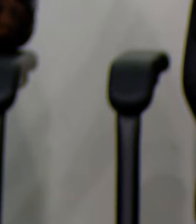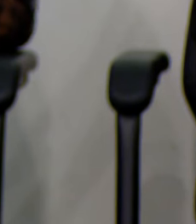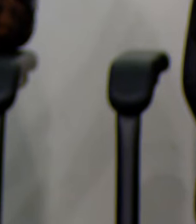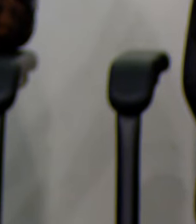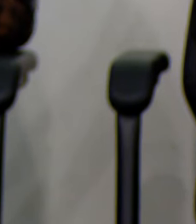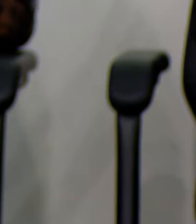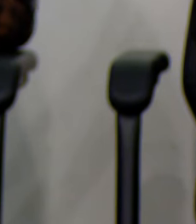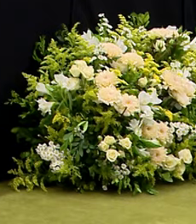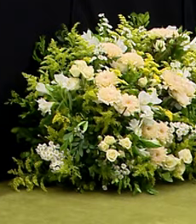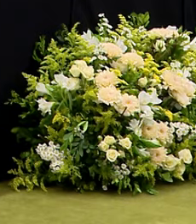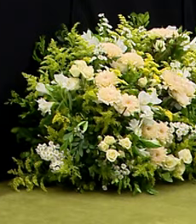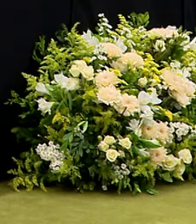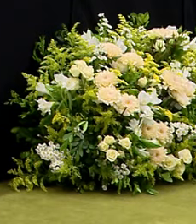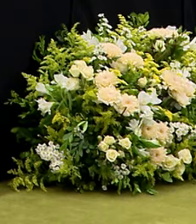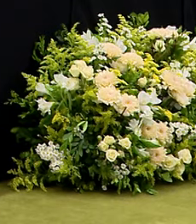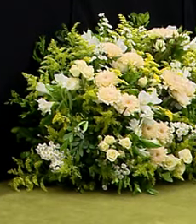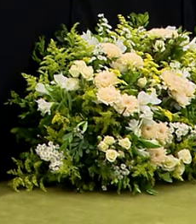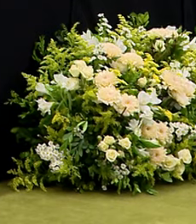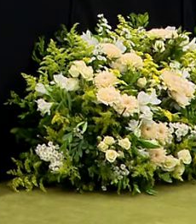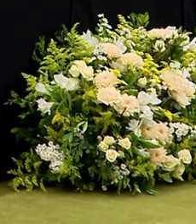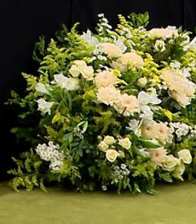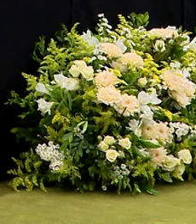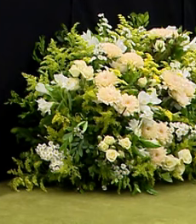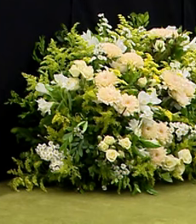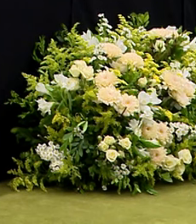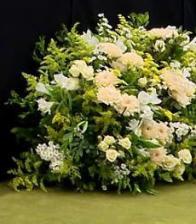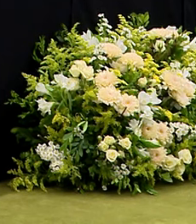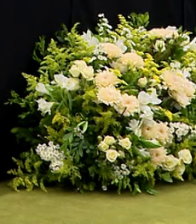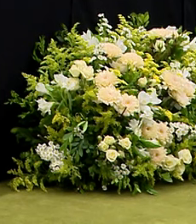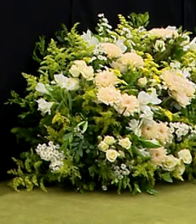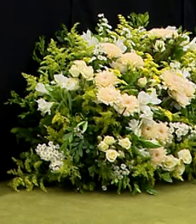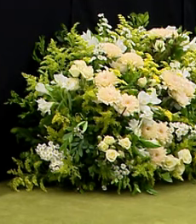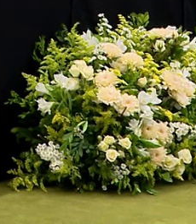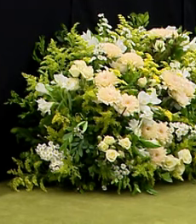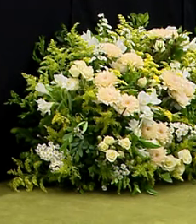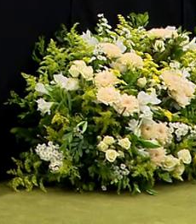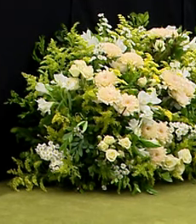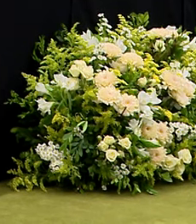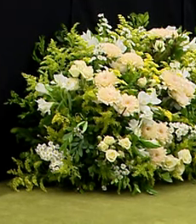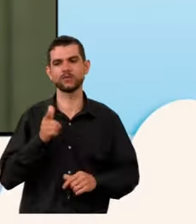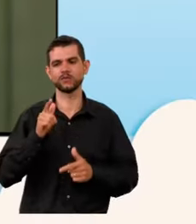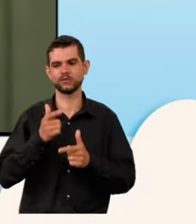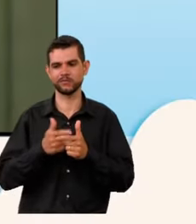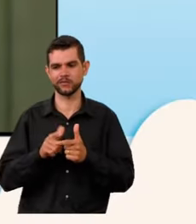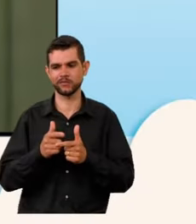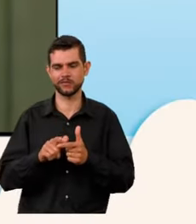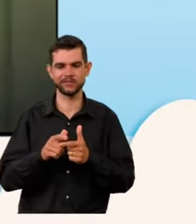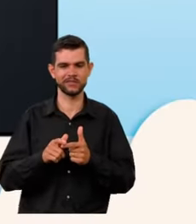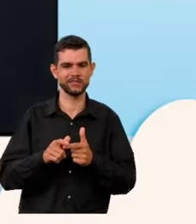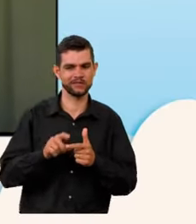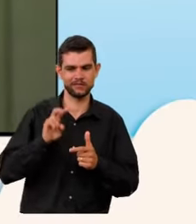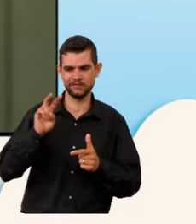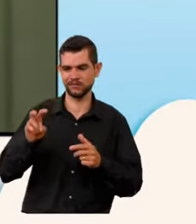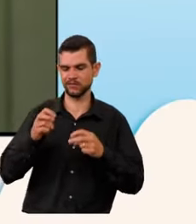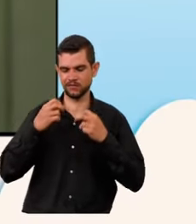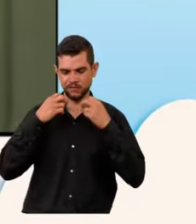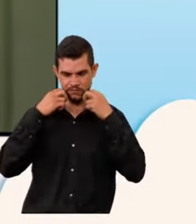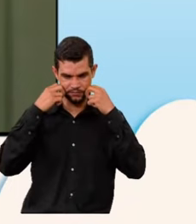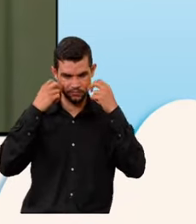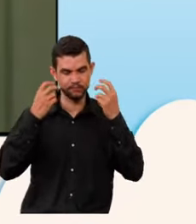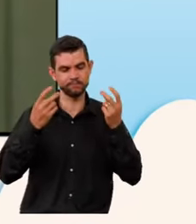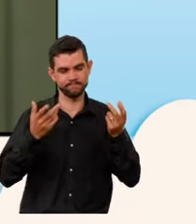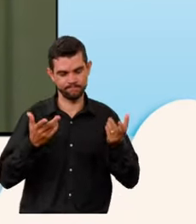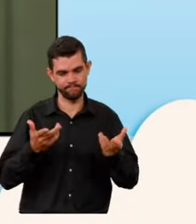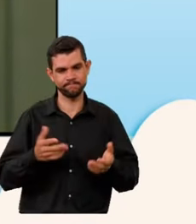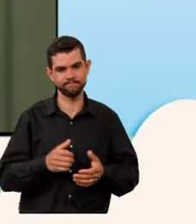regional e internacional em busca de soluções intersetoriais para a proteção do meio ambiente Esse tipo de simpósio como